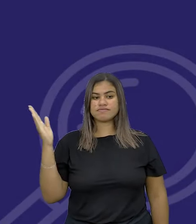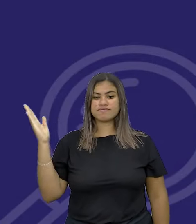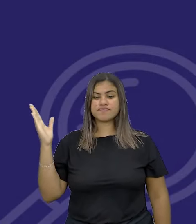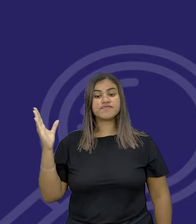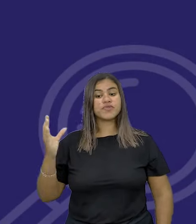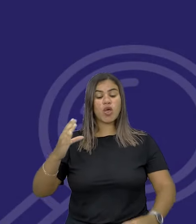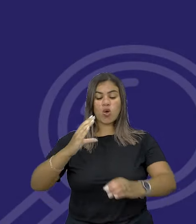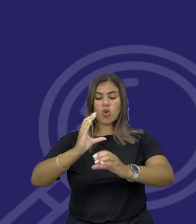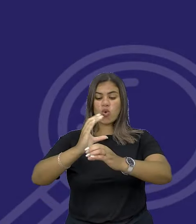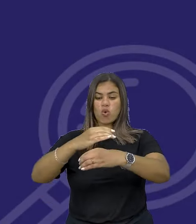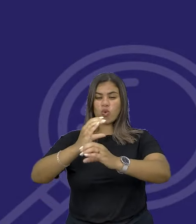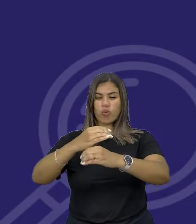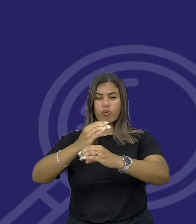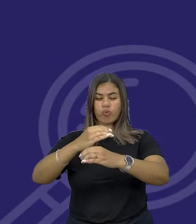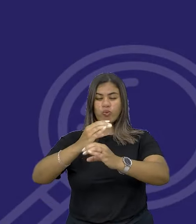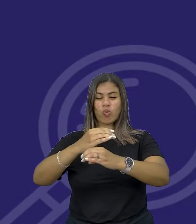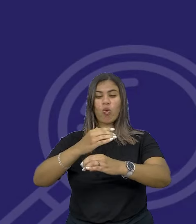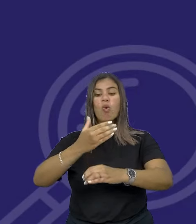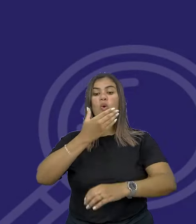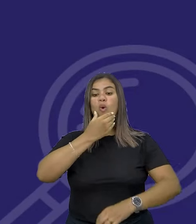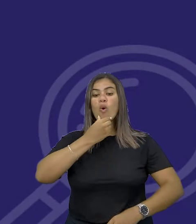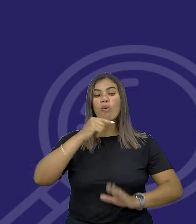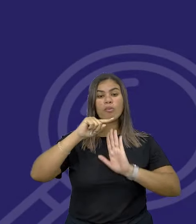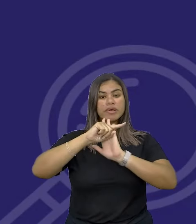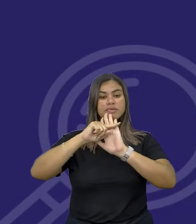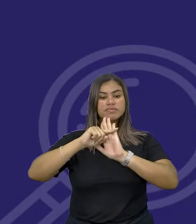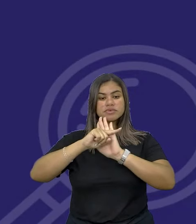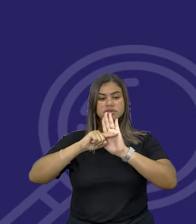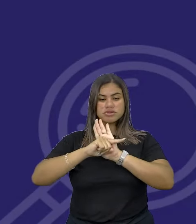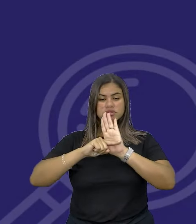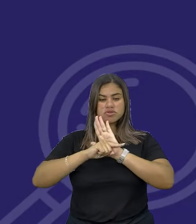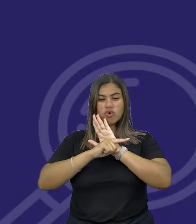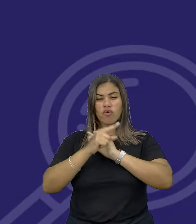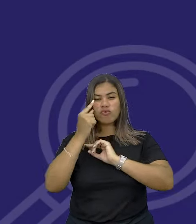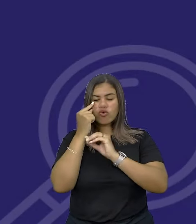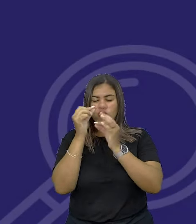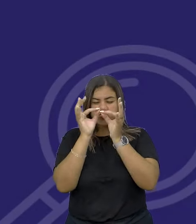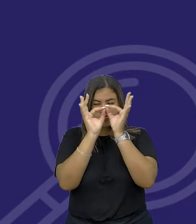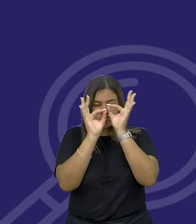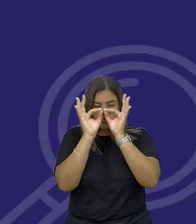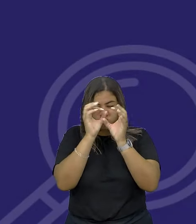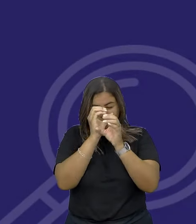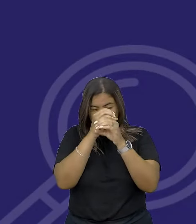microscópio eletrônico, um pesquisador mediu o diâmetro de uma partícula, obtendo